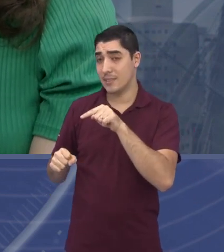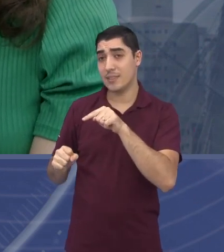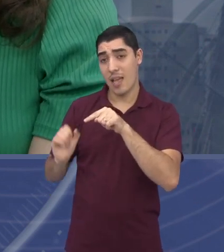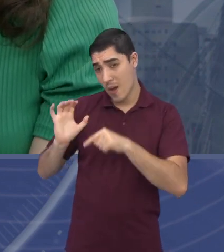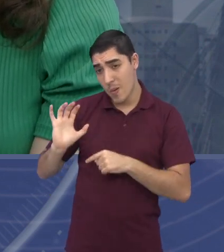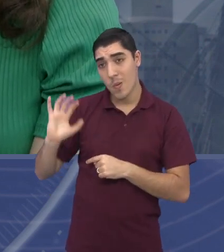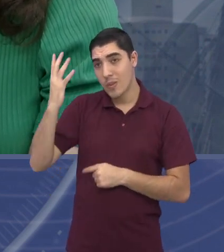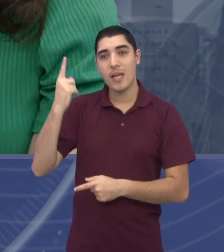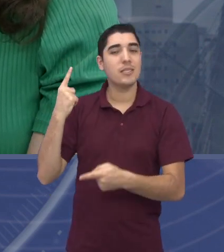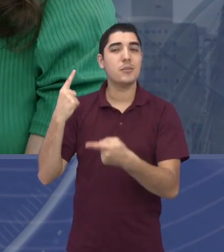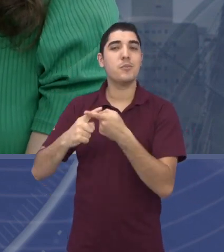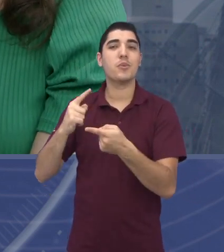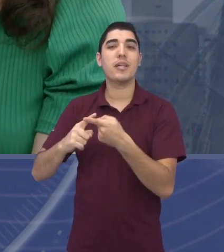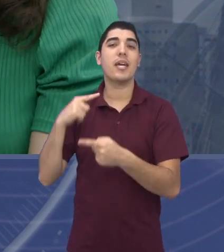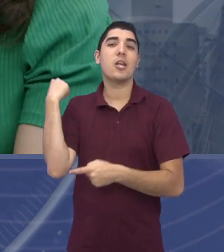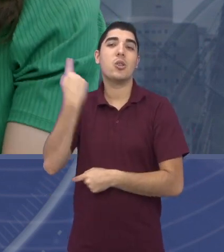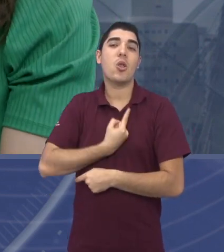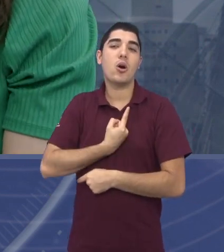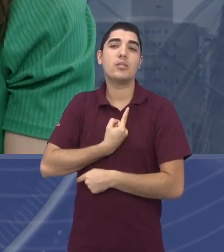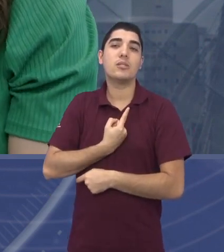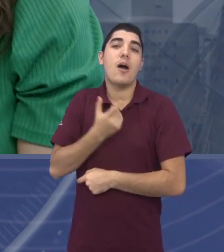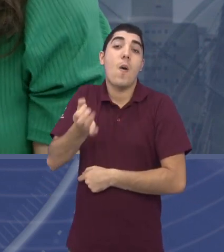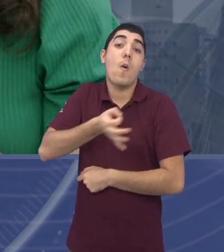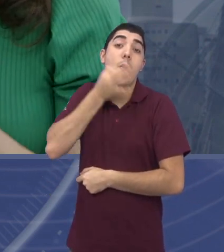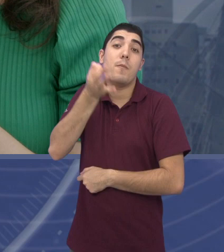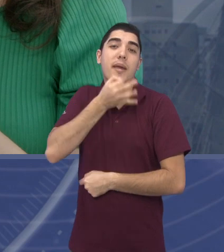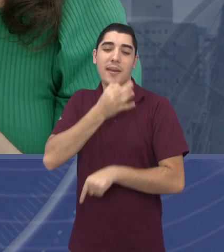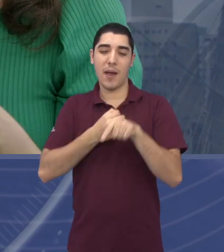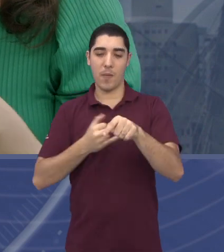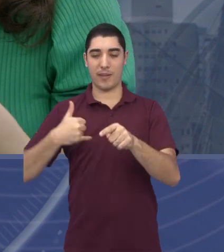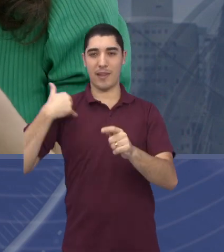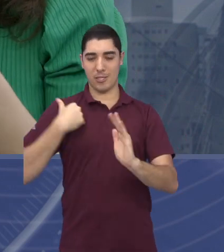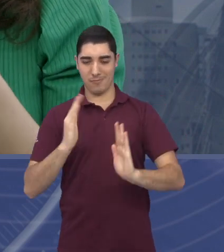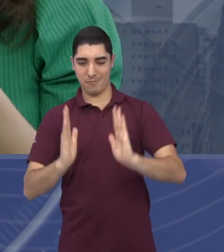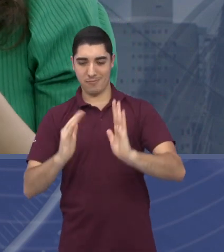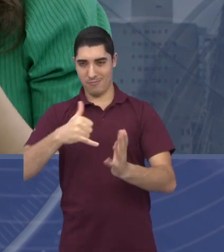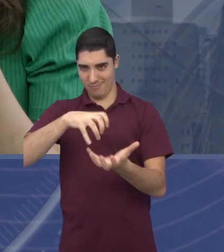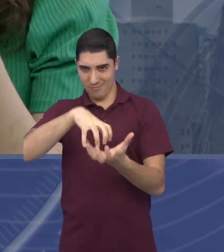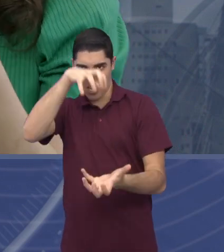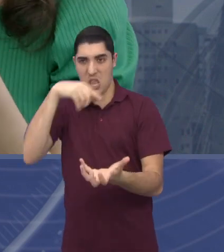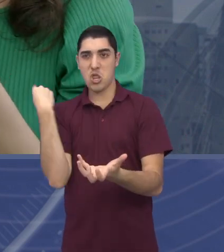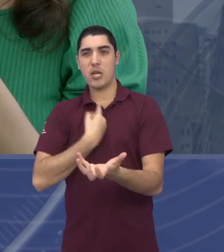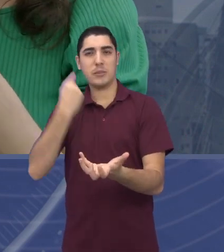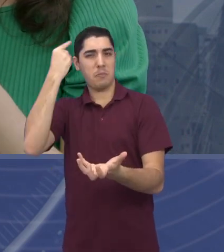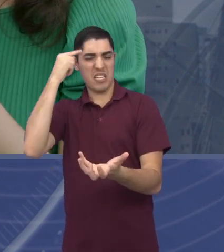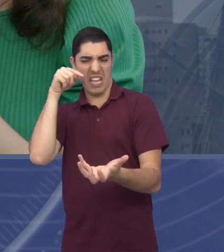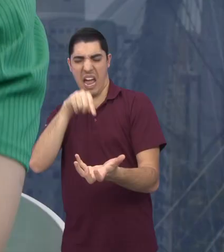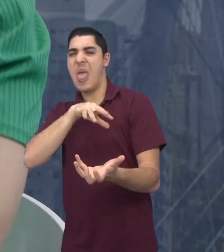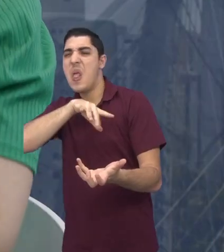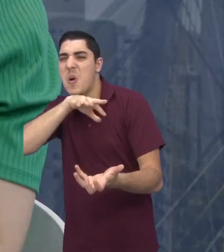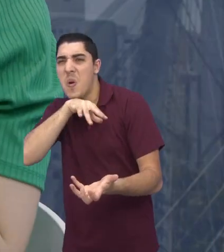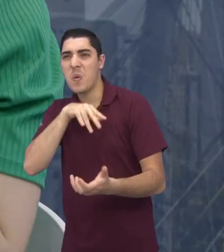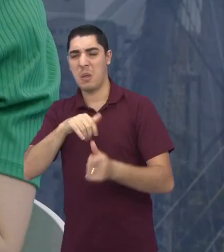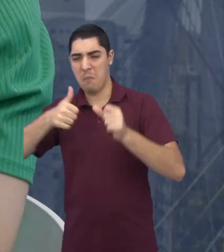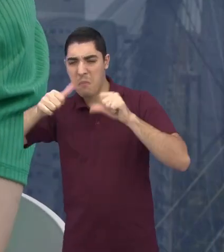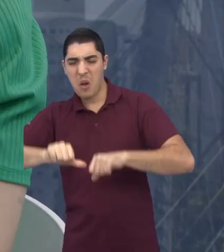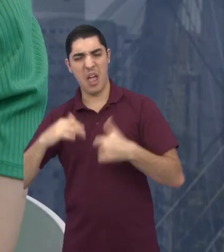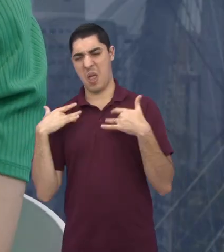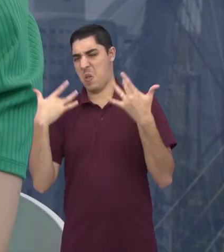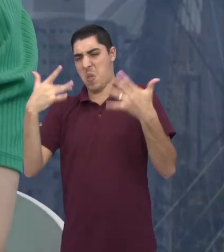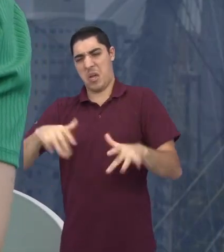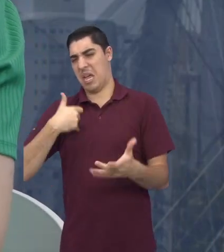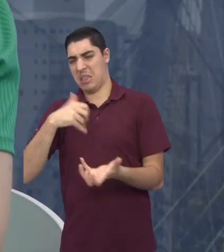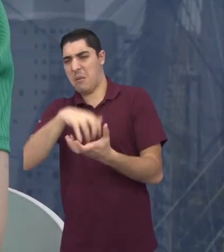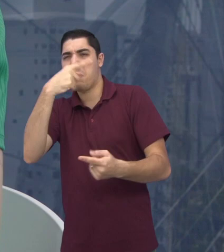com como a gente vê a fase da velhice. Então, se a gente vê como algo ruim, algo como que a gente não quer atingir,